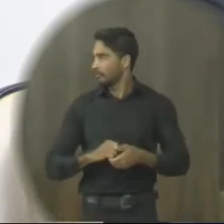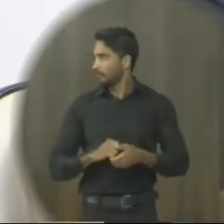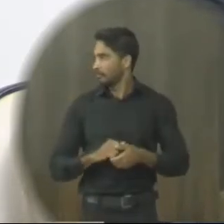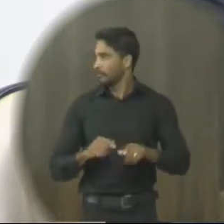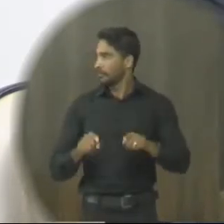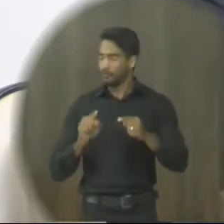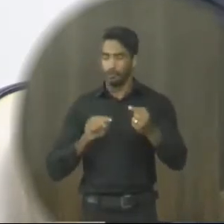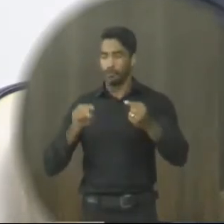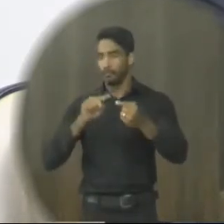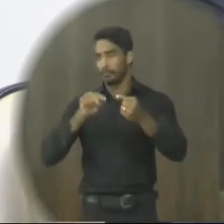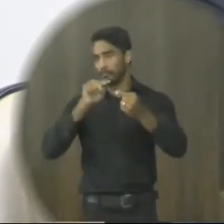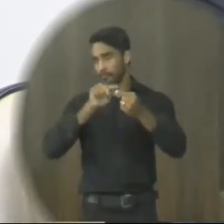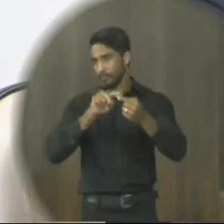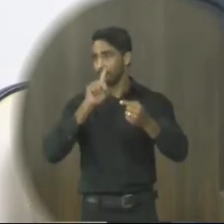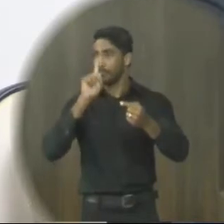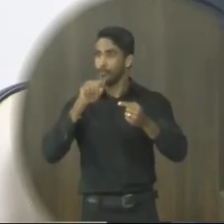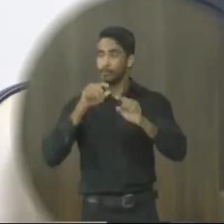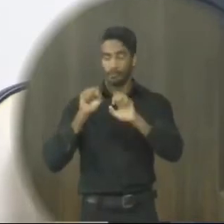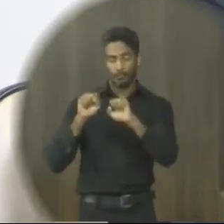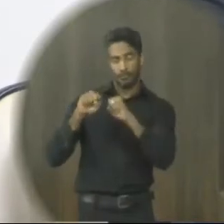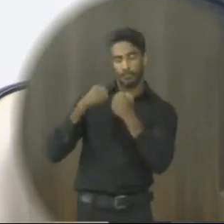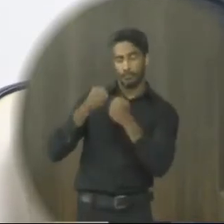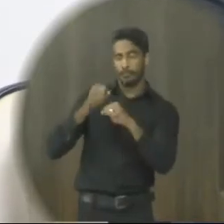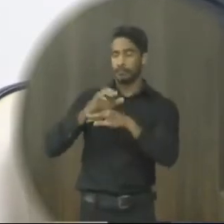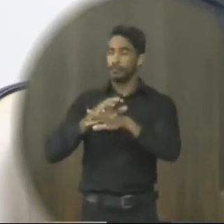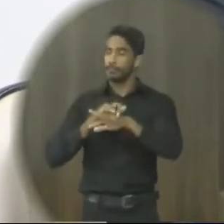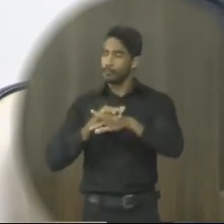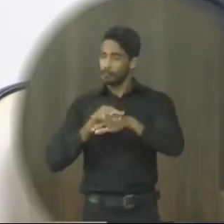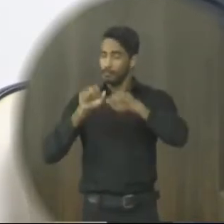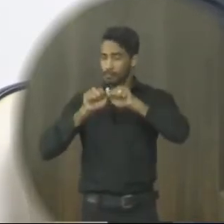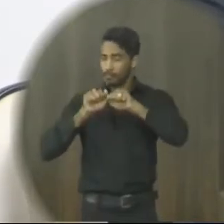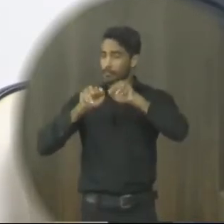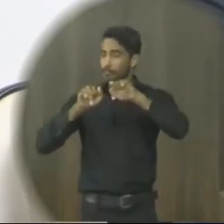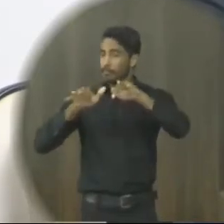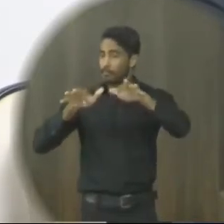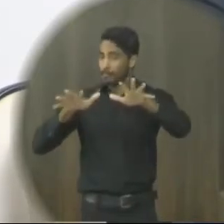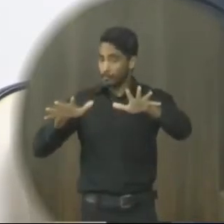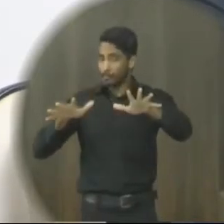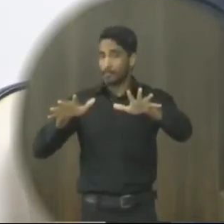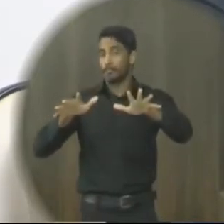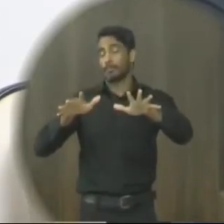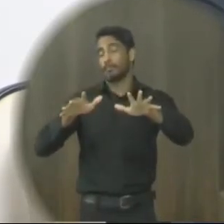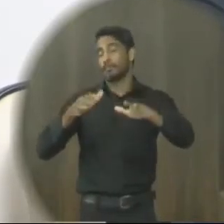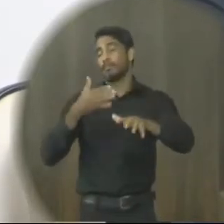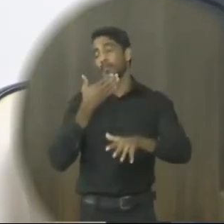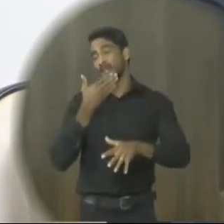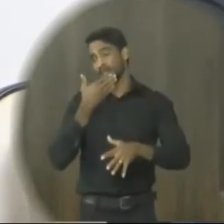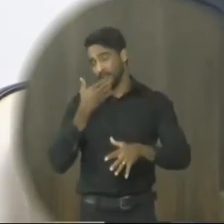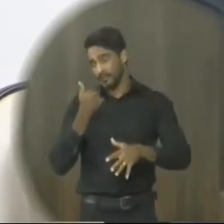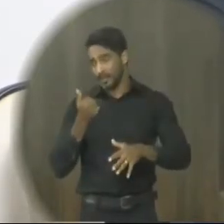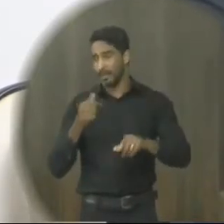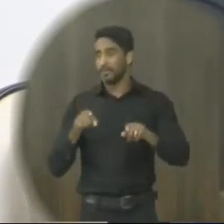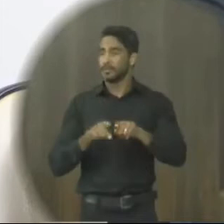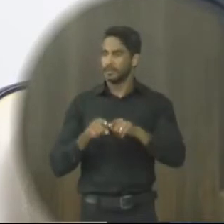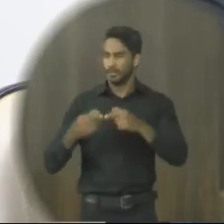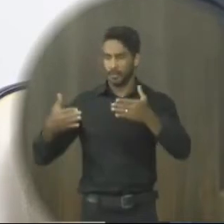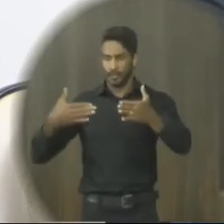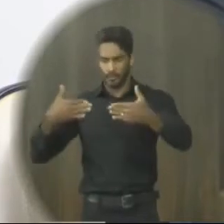o objetivo é prevenir as doenças que são transmissíveis e facilmente, promover